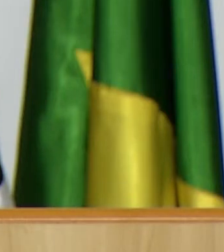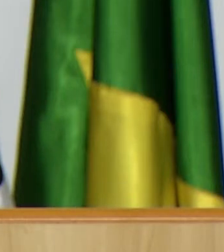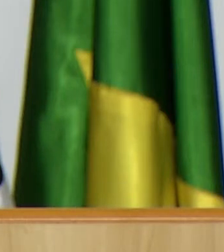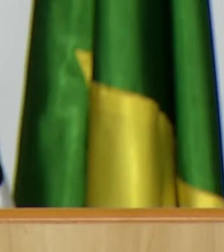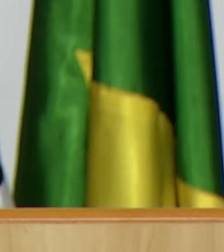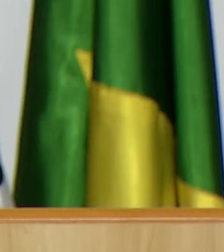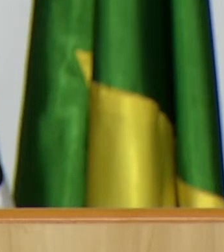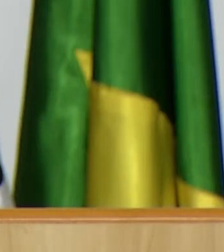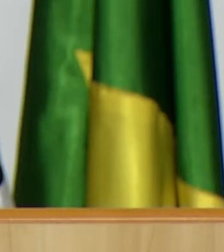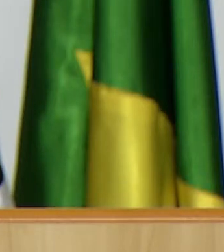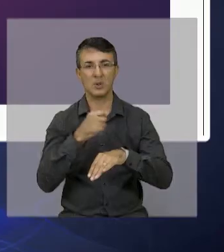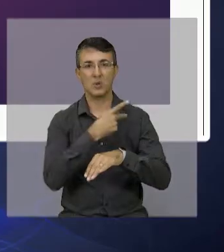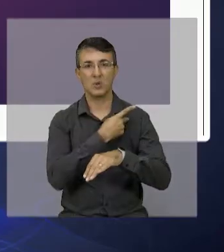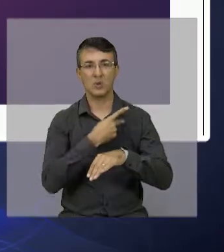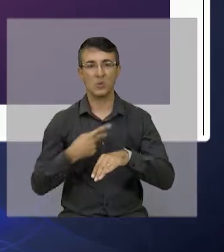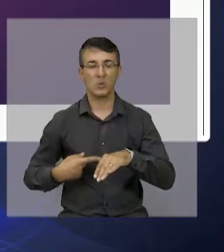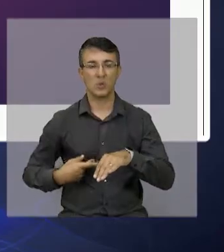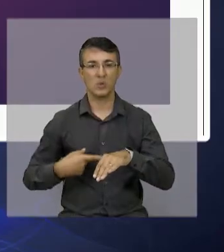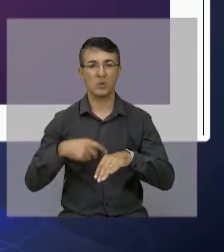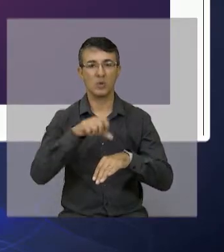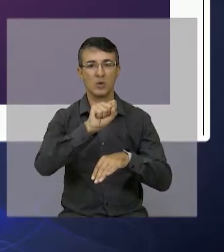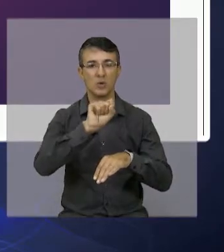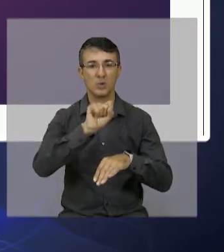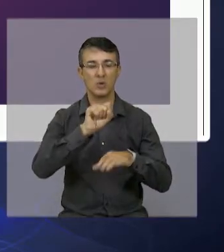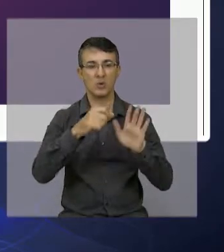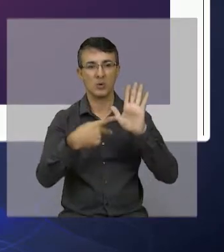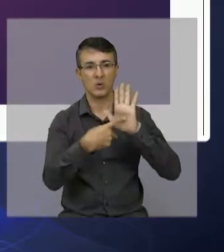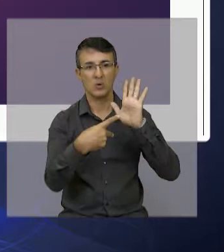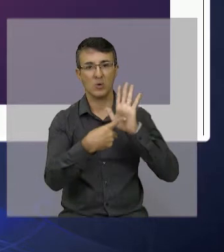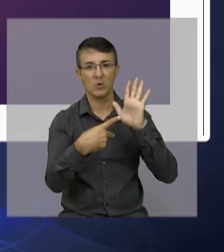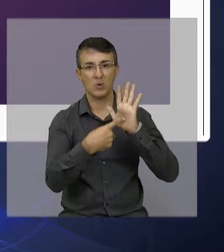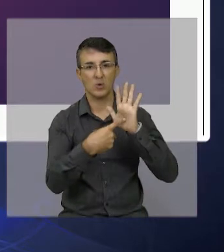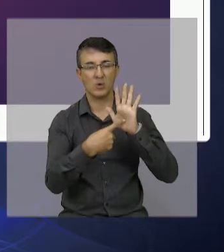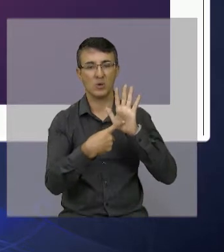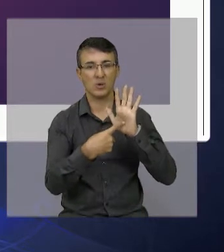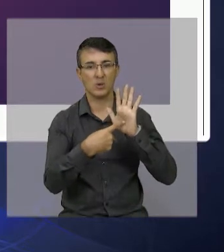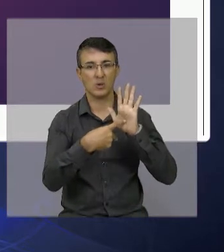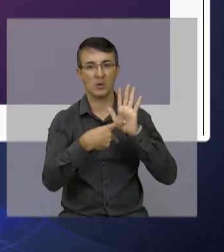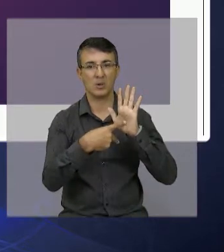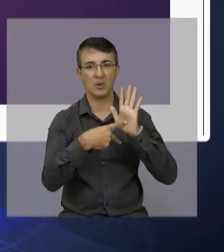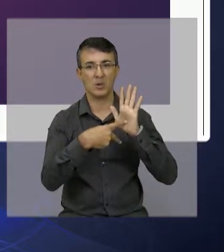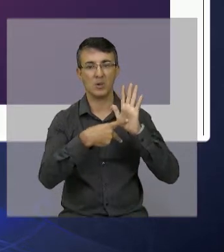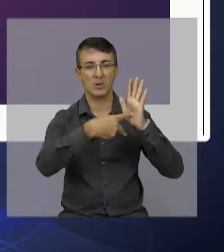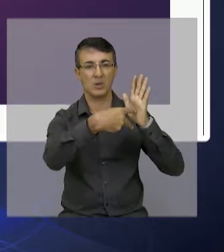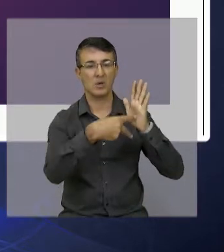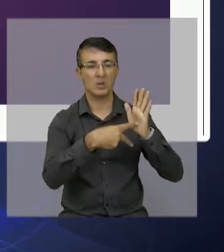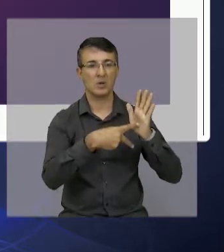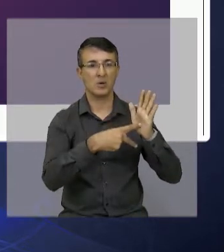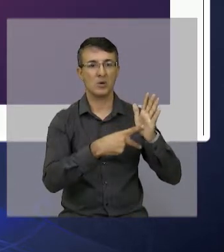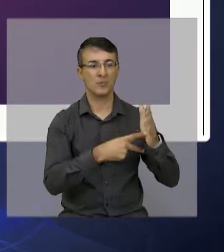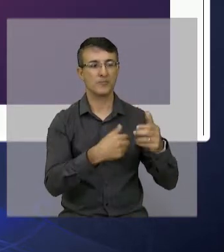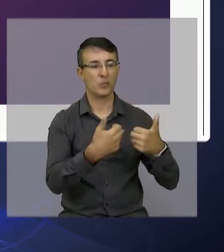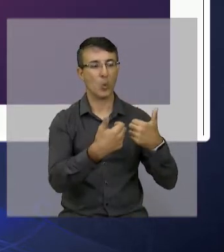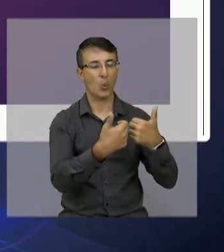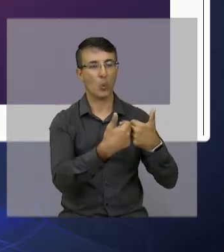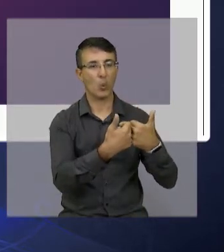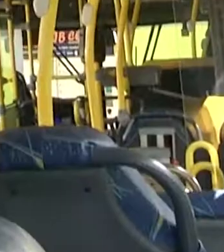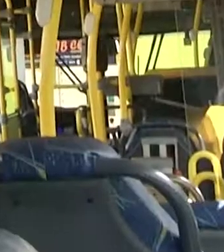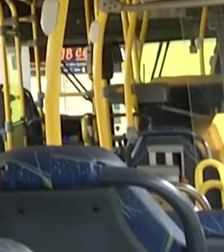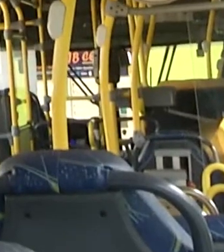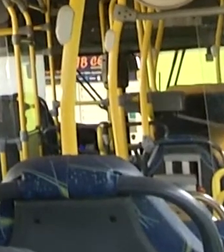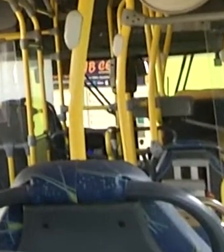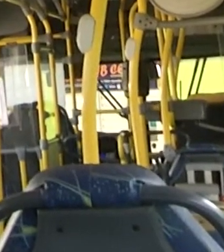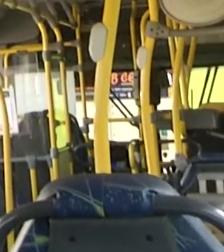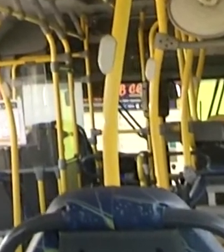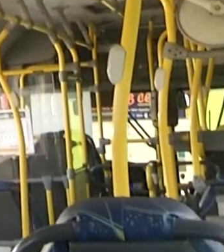lei apresentado por ela com propostas de proteção a motoristas e cobradores do transporte público municipal